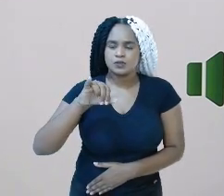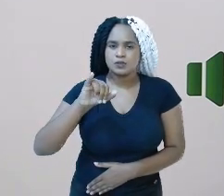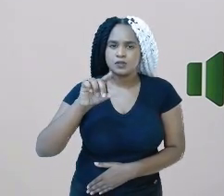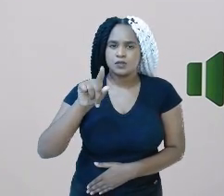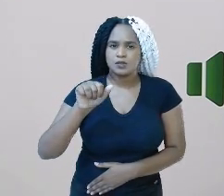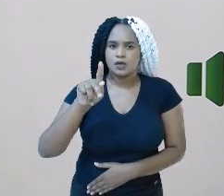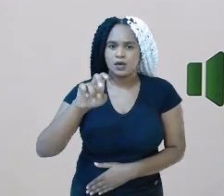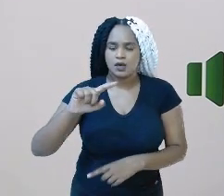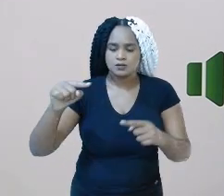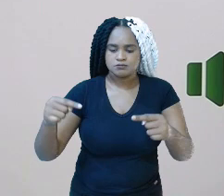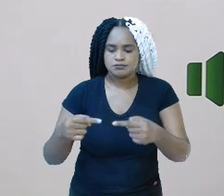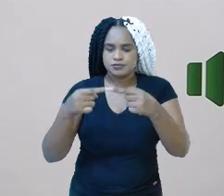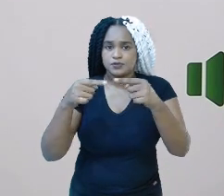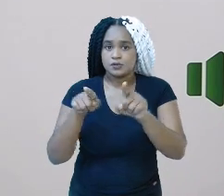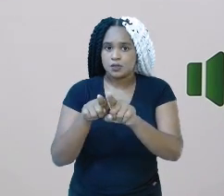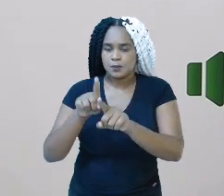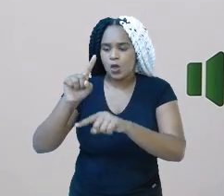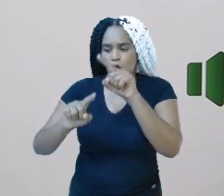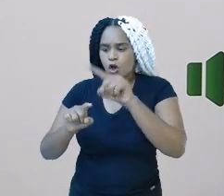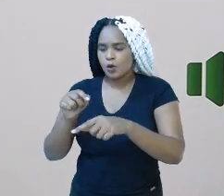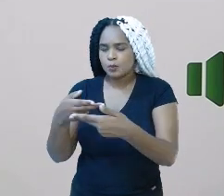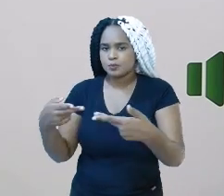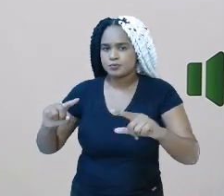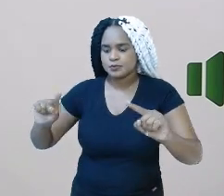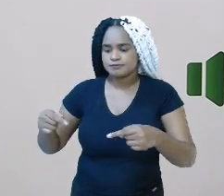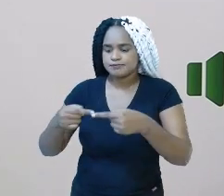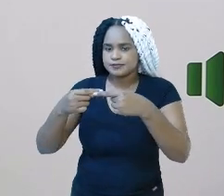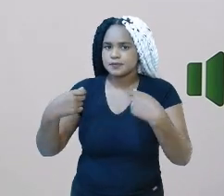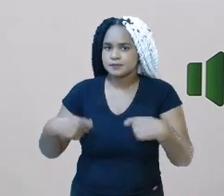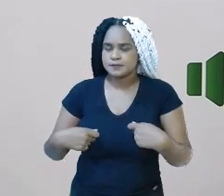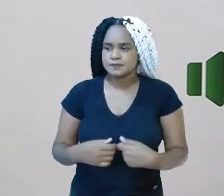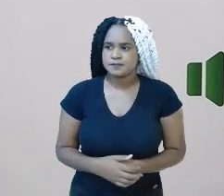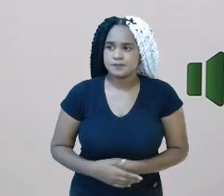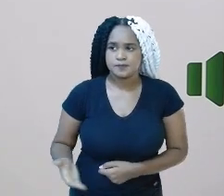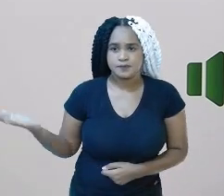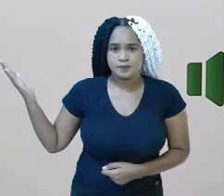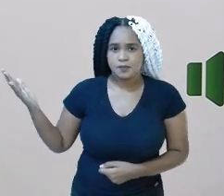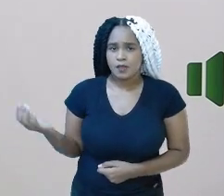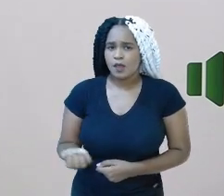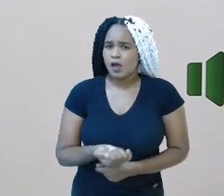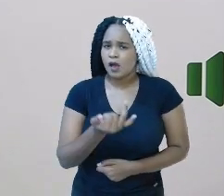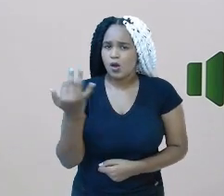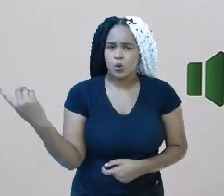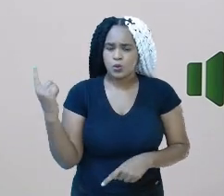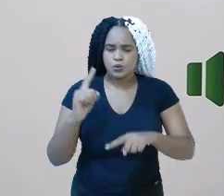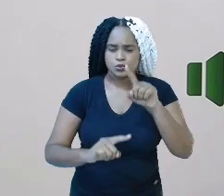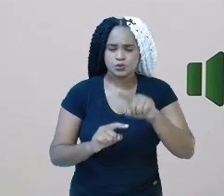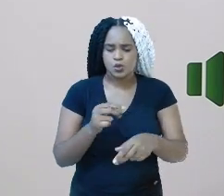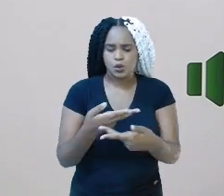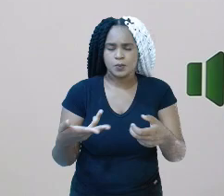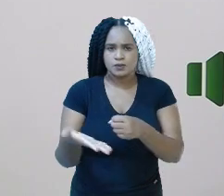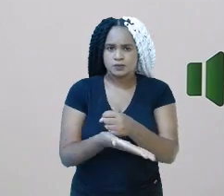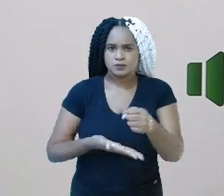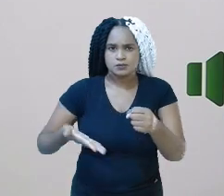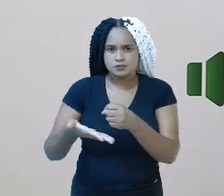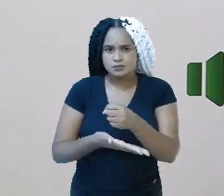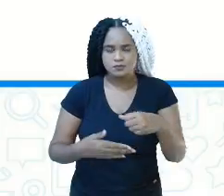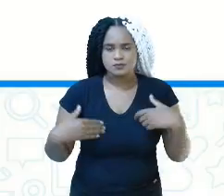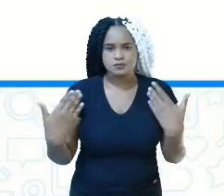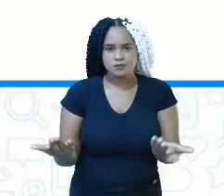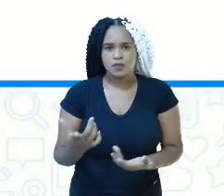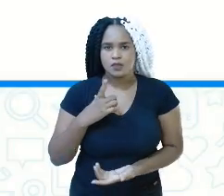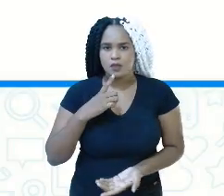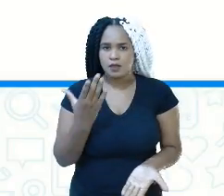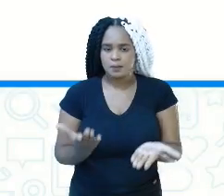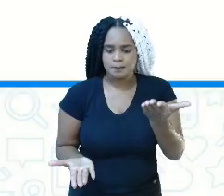e vou mudar a minha unidade de medida. Aqui são alguns instrumentos básicos, né? Aqui eu tenho uma balança